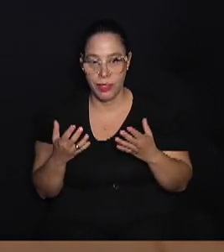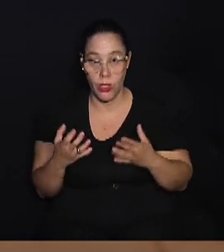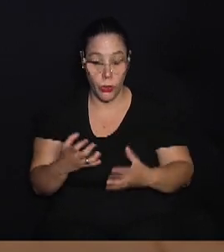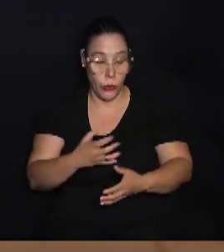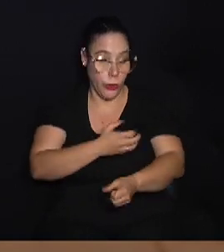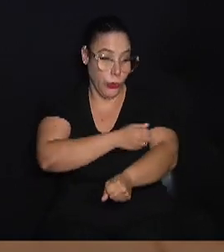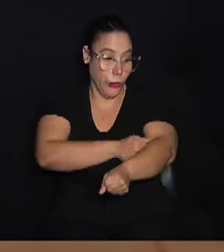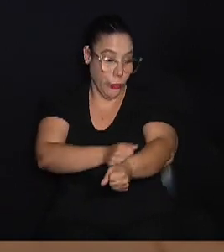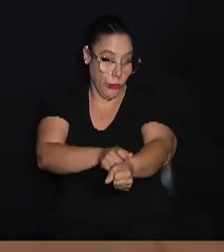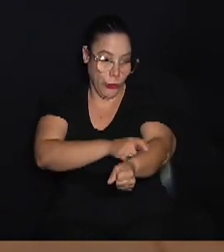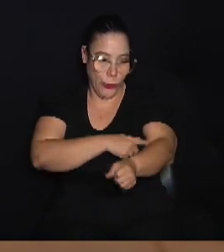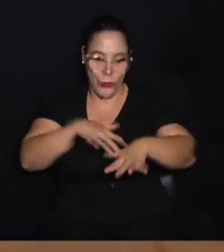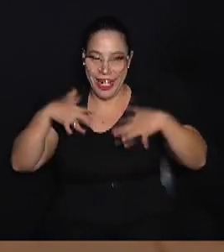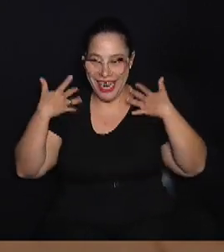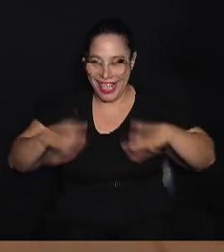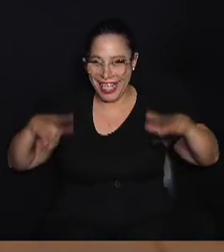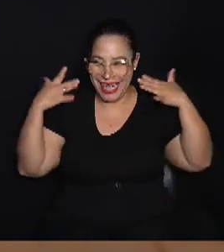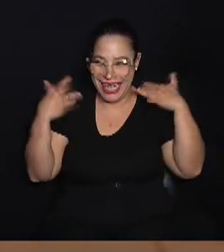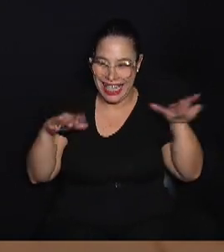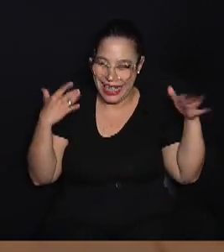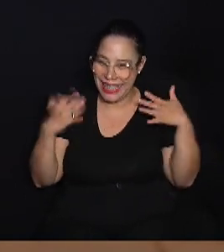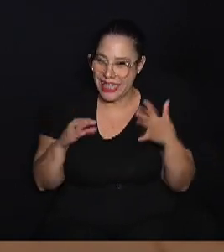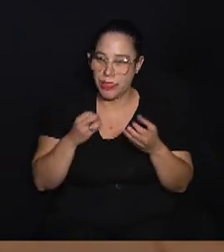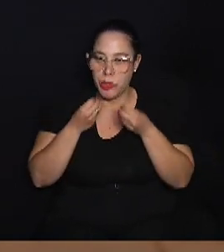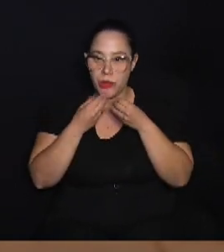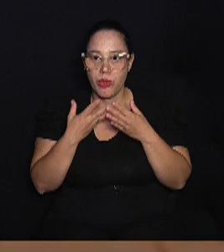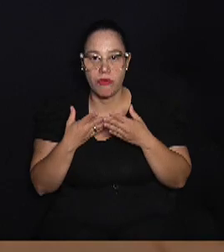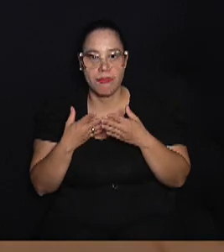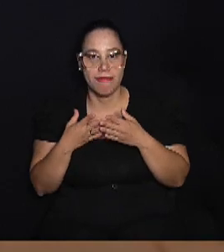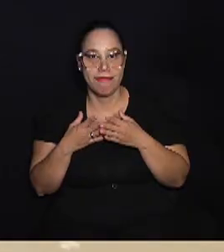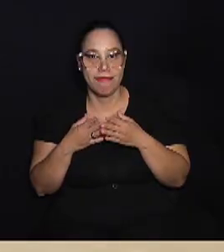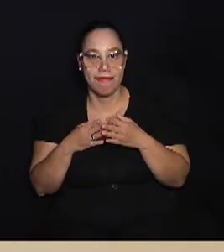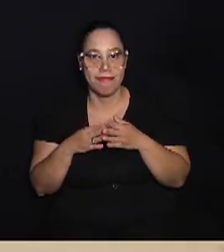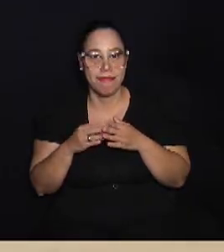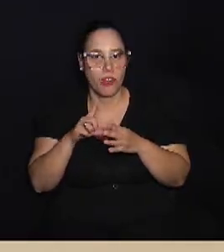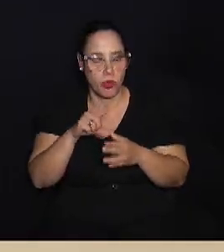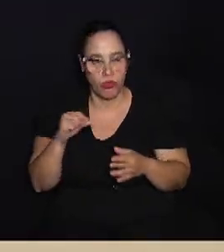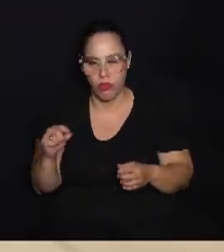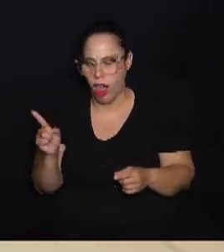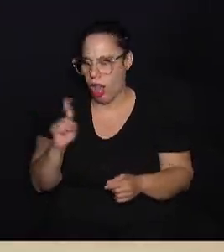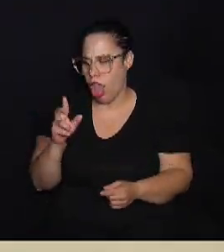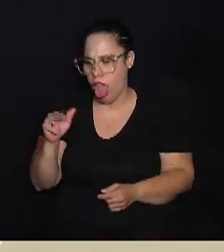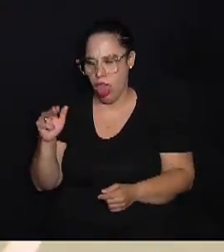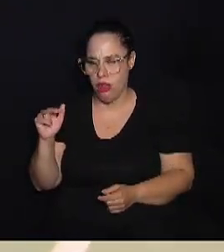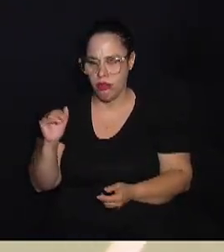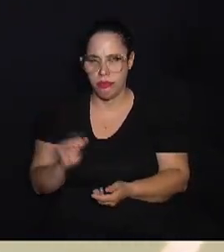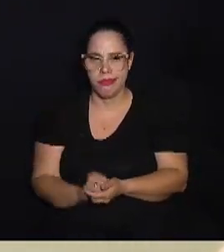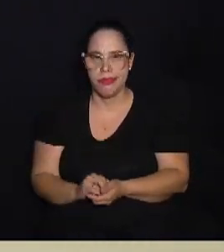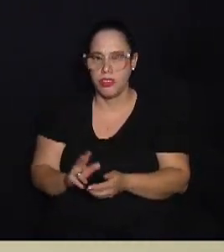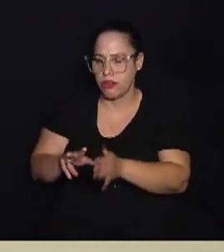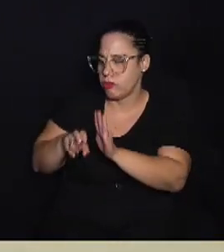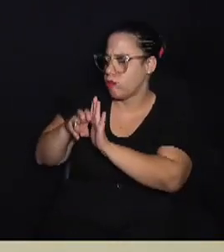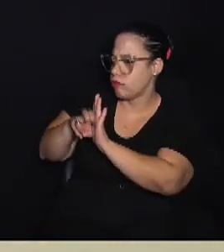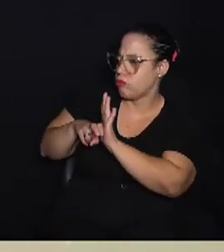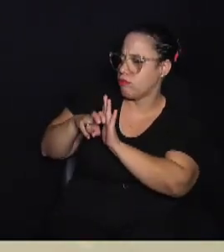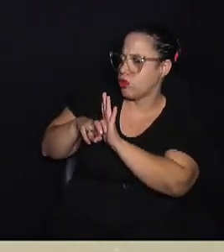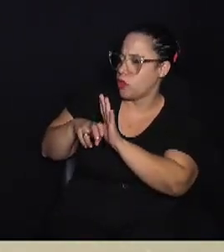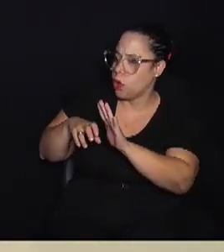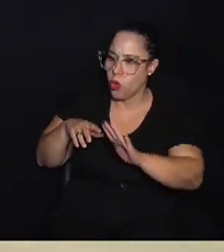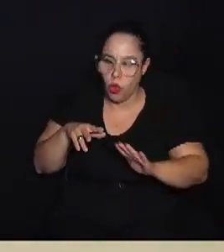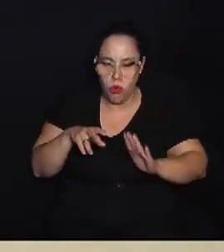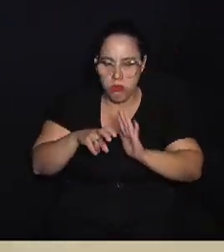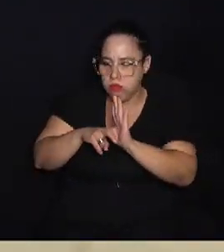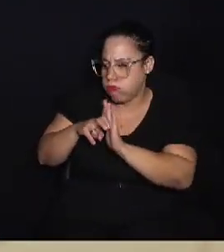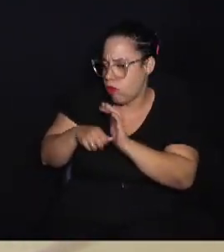corre aqui dentro e não depender de mim, eu não saio disso aqui nunca mais. Você, quando você tá em cima da cadeira de roda, no meio de uma partida,